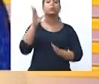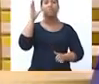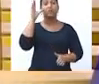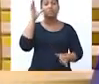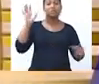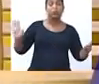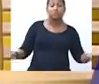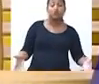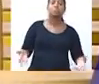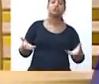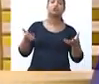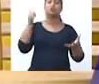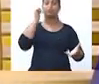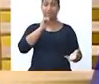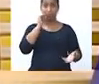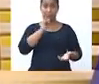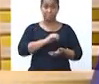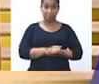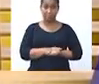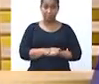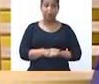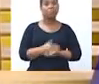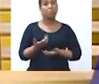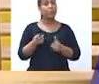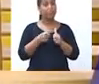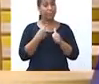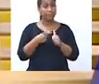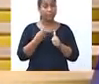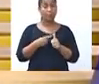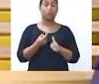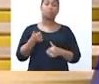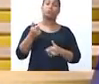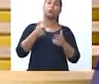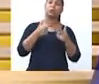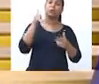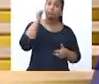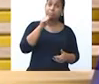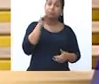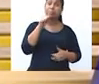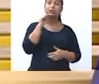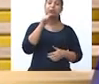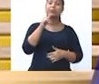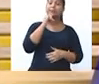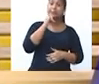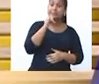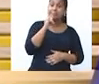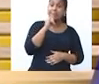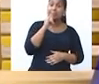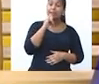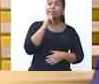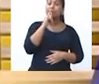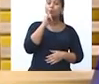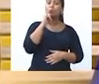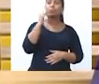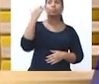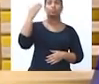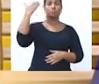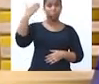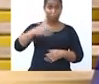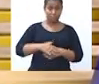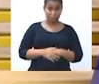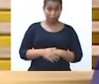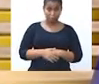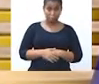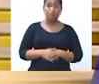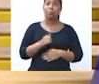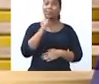de incentivo para as meninas? Então, primeira coisa, que as meninas vejam exemplos de sucesso, né?